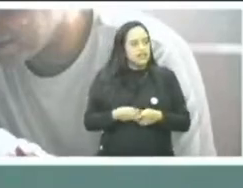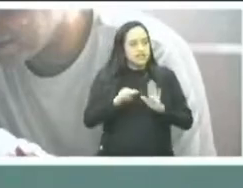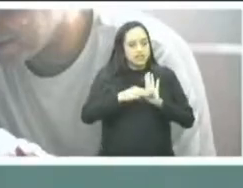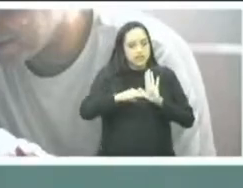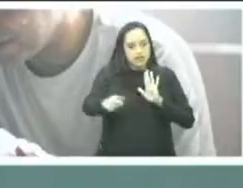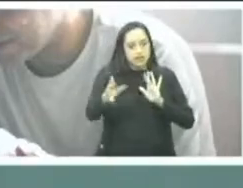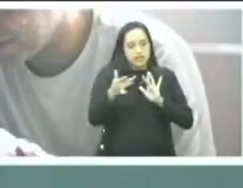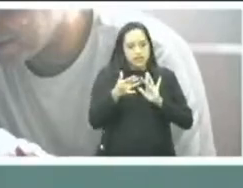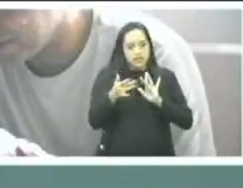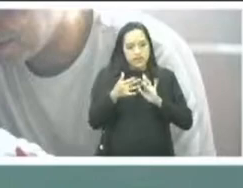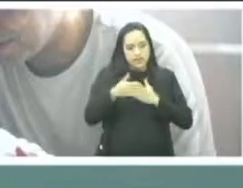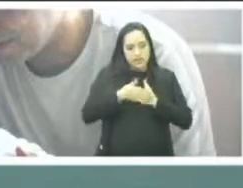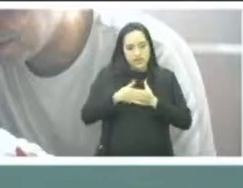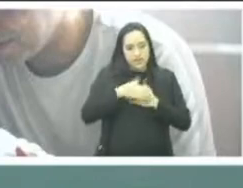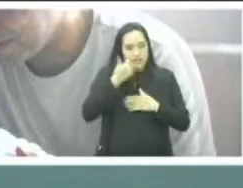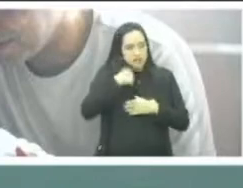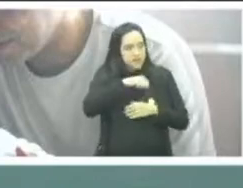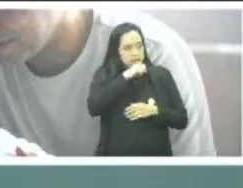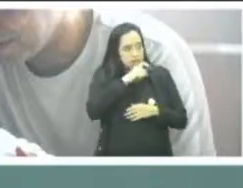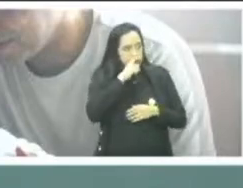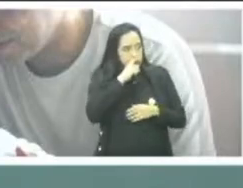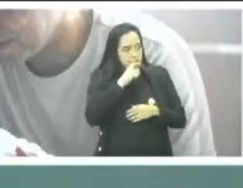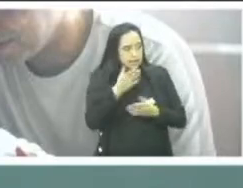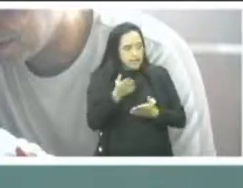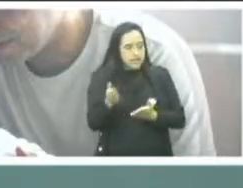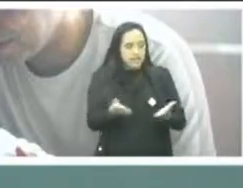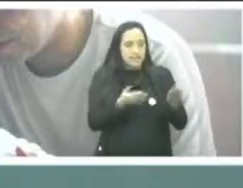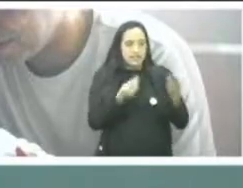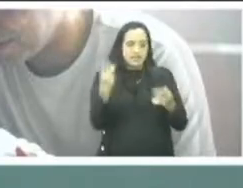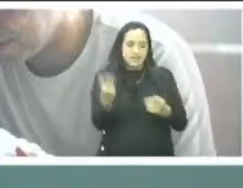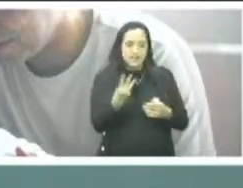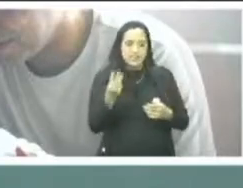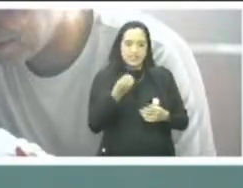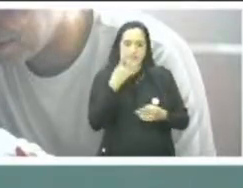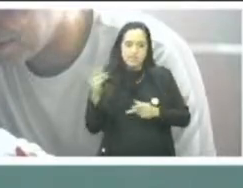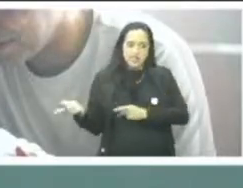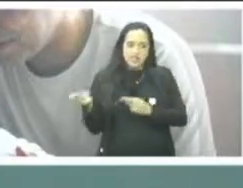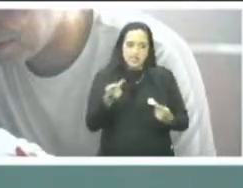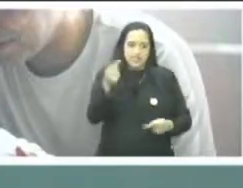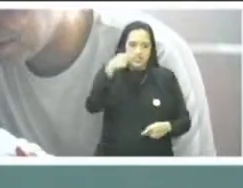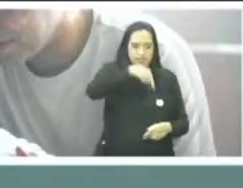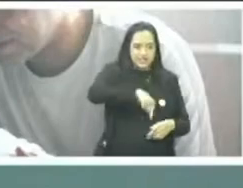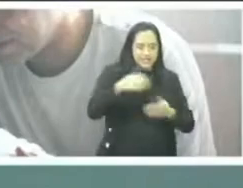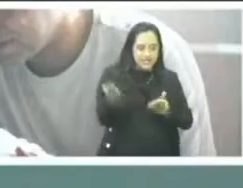Raquel, Paulo, Liz, sejam muito bem-vindos.